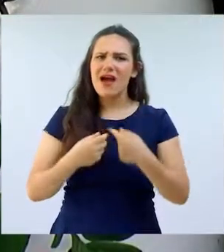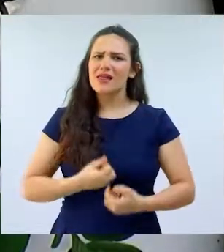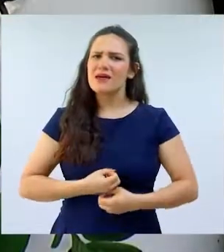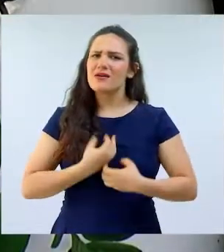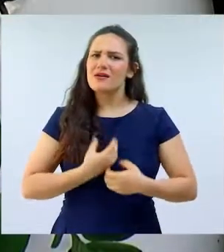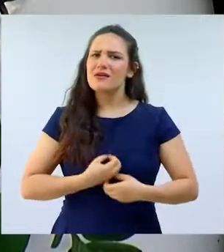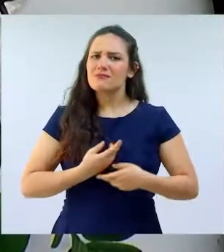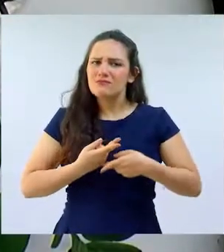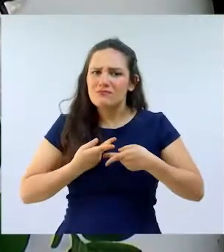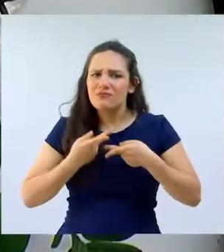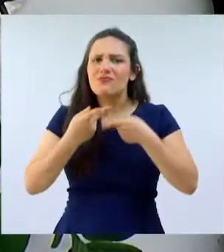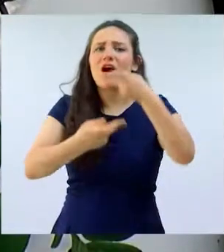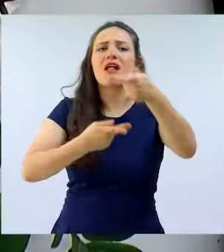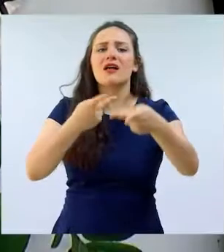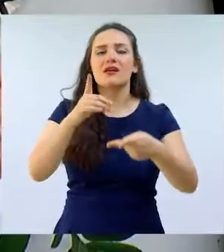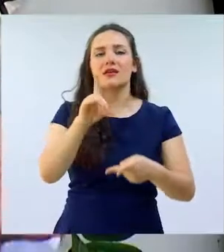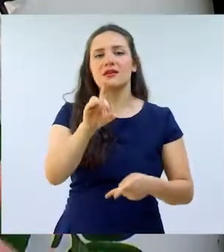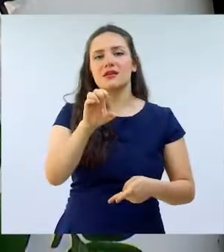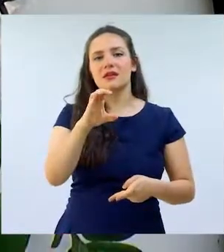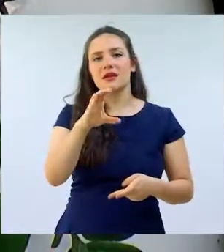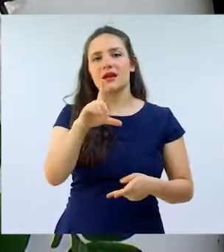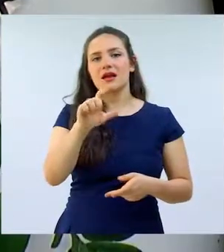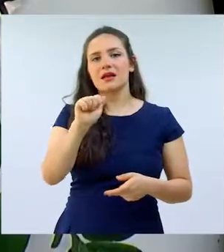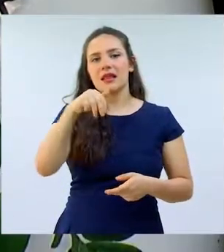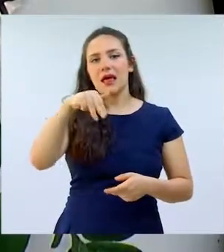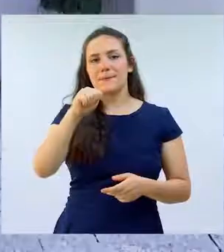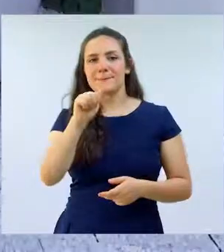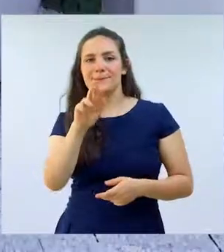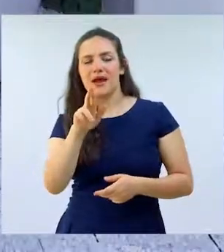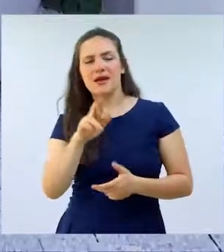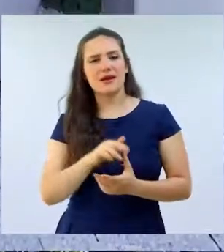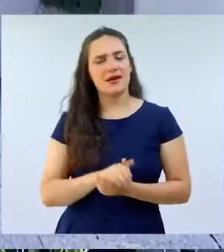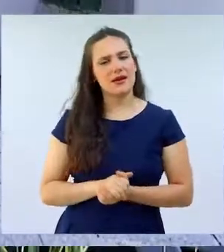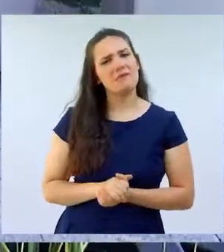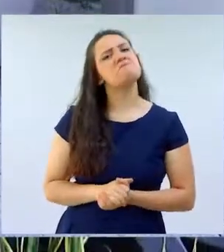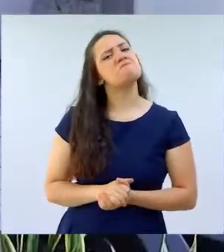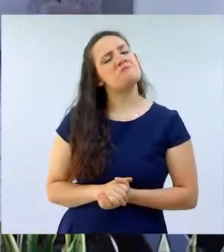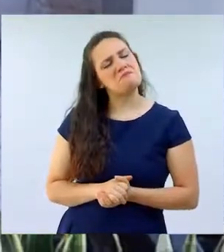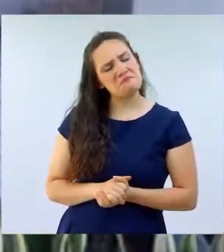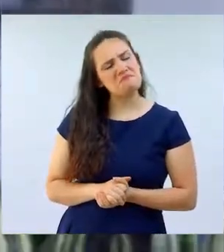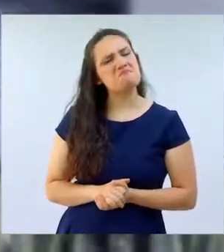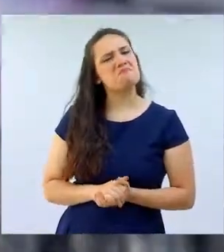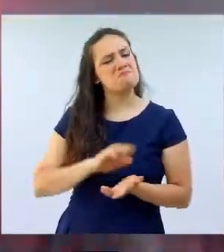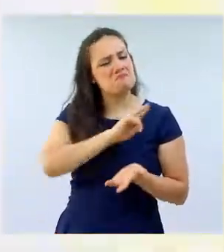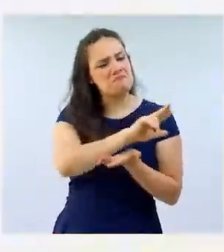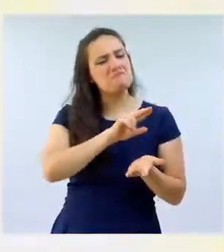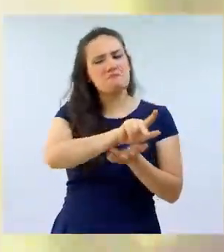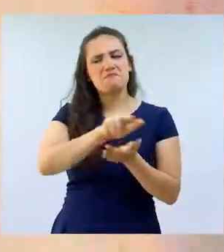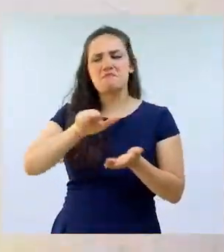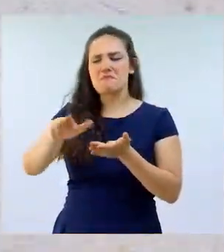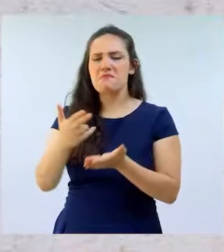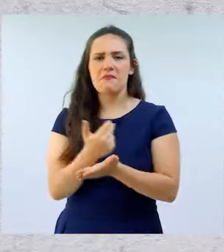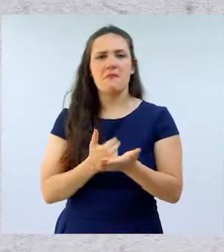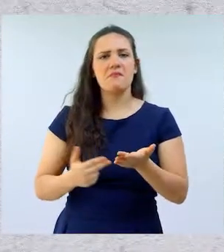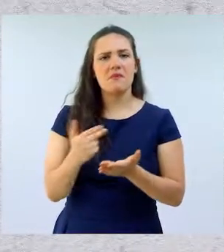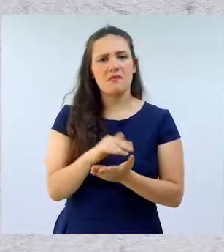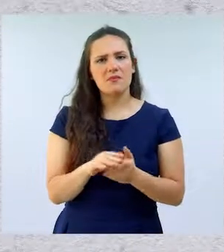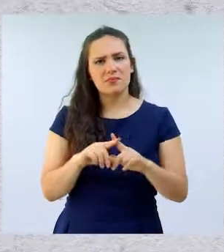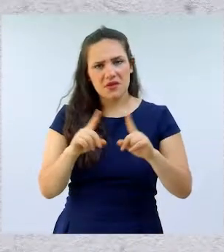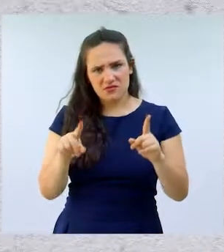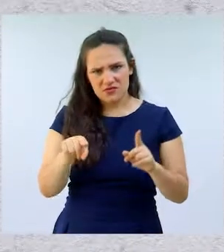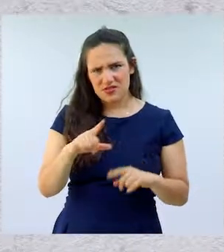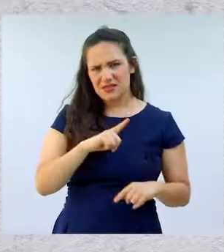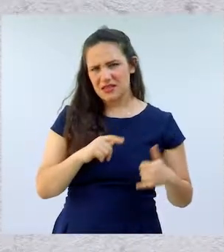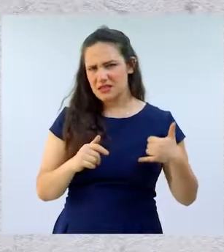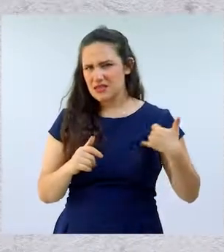acho uma arte fantástica de declamar, principalmente Vinícius de Moraes, né? E aí você, então, essa tela que você fez com tua irmã, aí você tinha o quê? Você falou